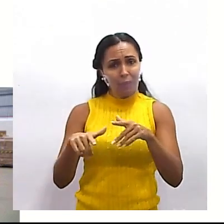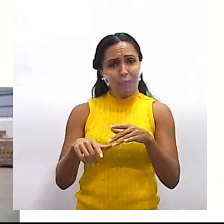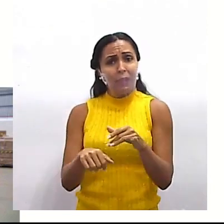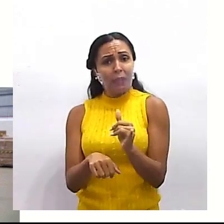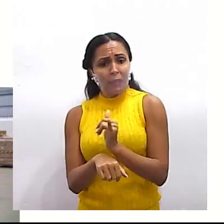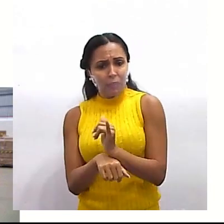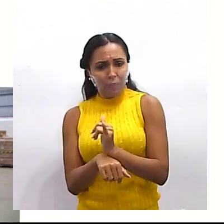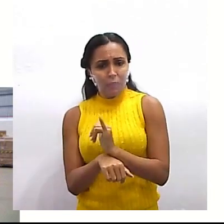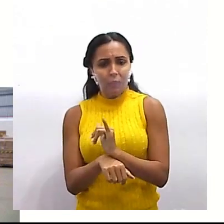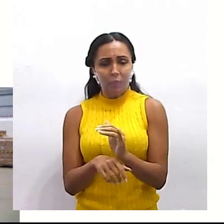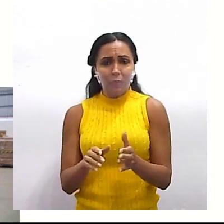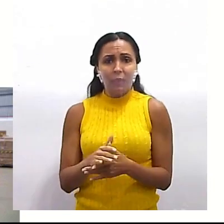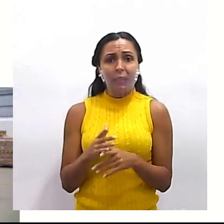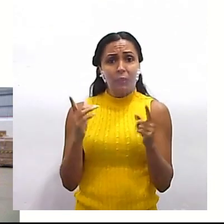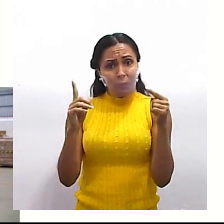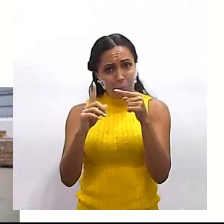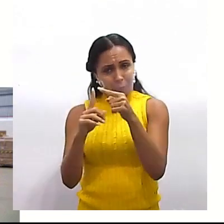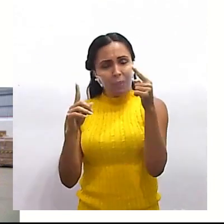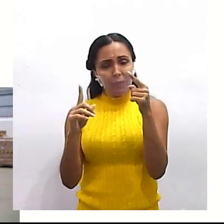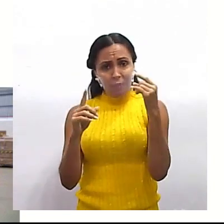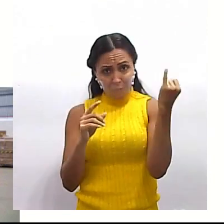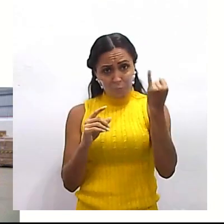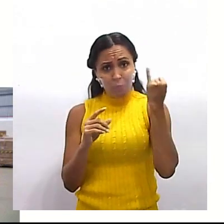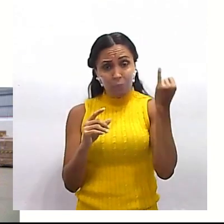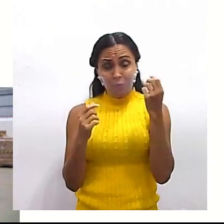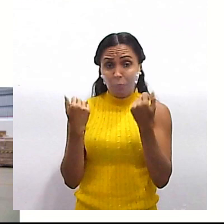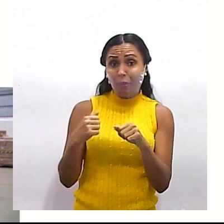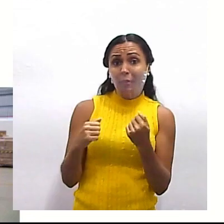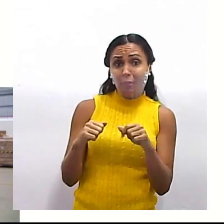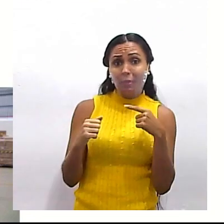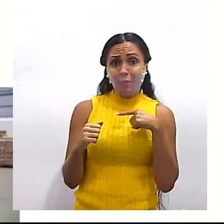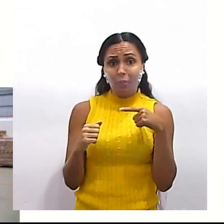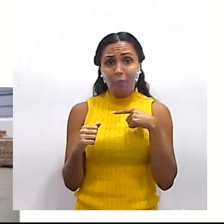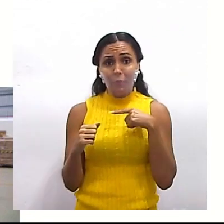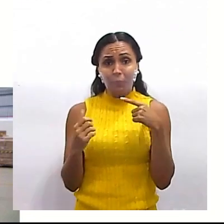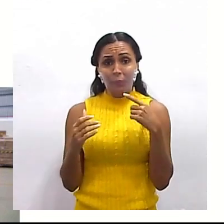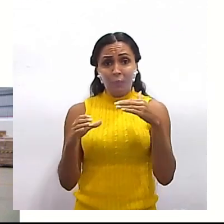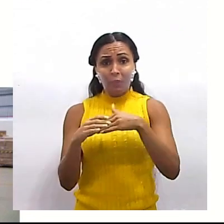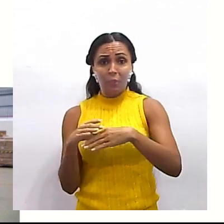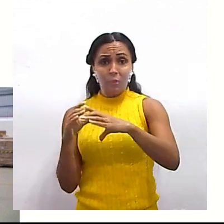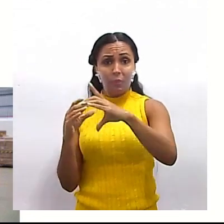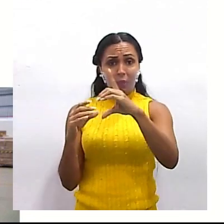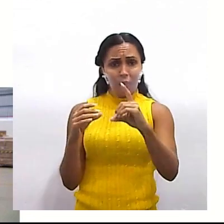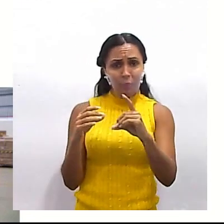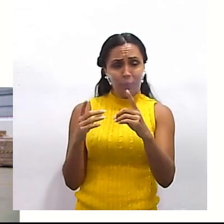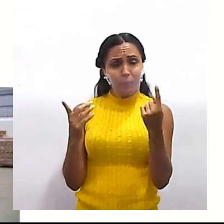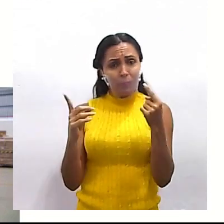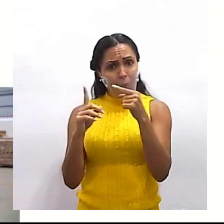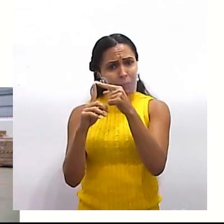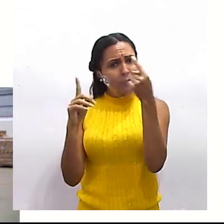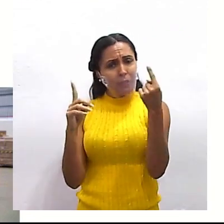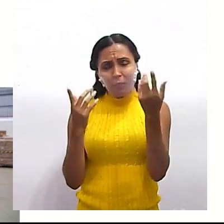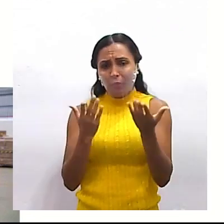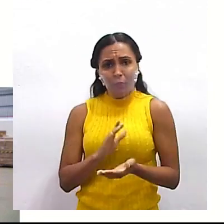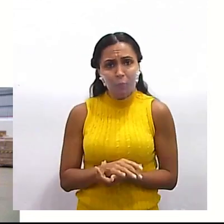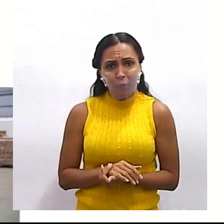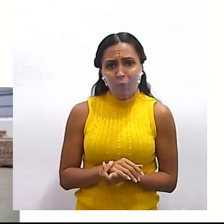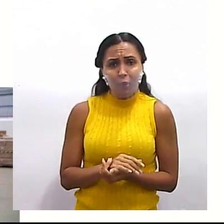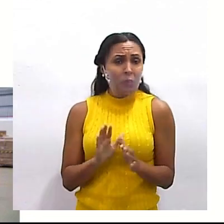target, das metas. Então a gente precisa ter dentro do CD metas. Que metas a gente precisa